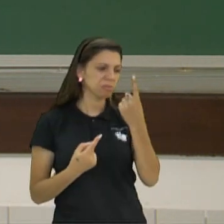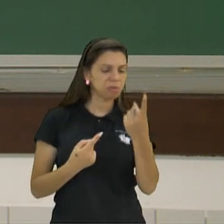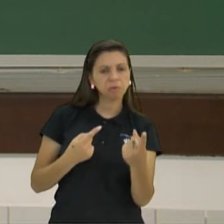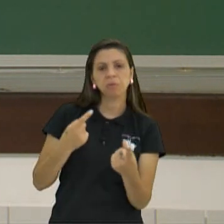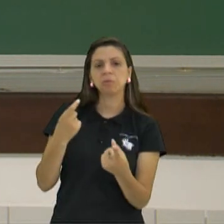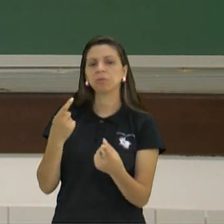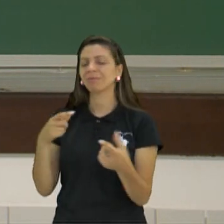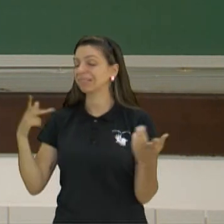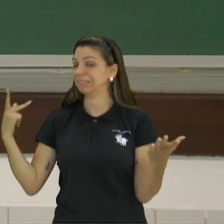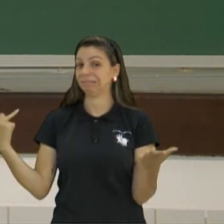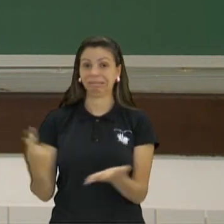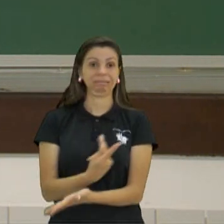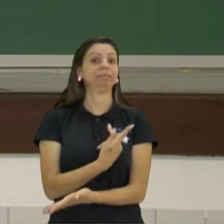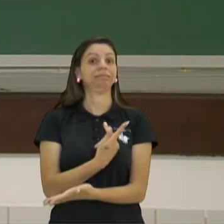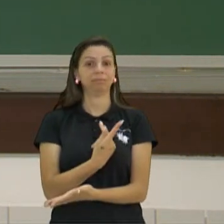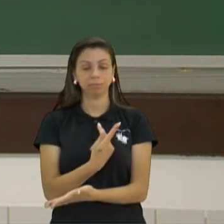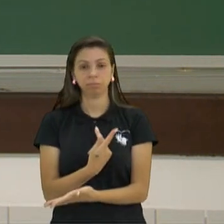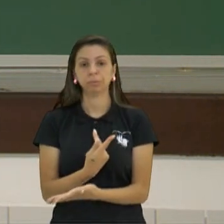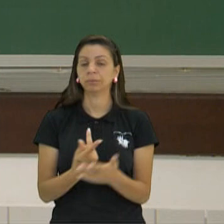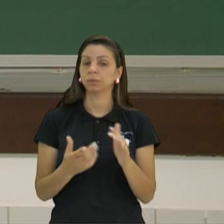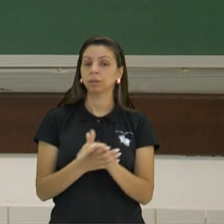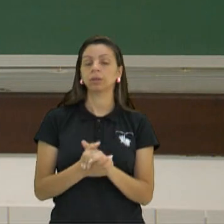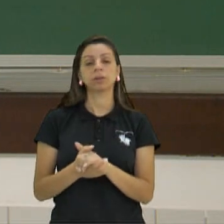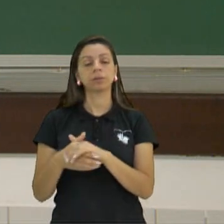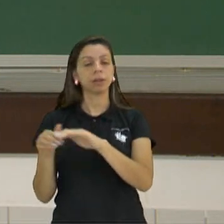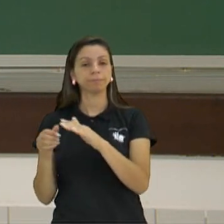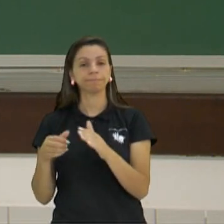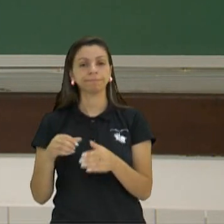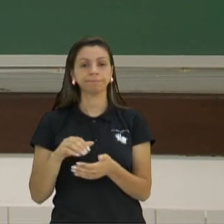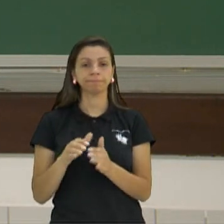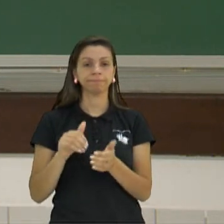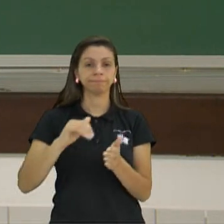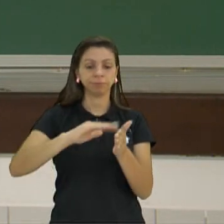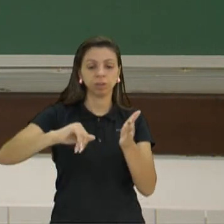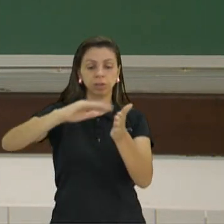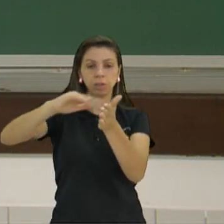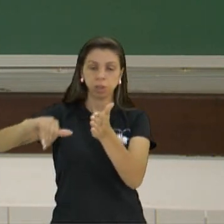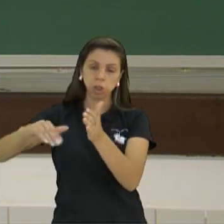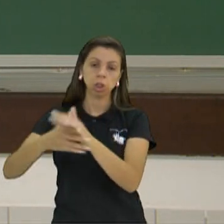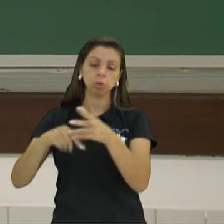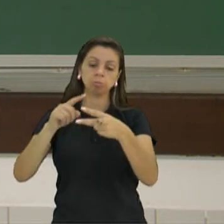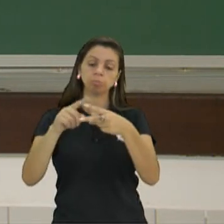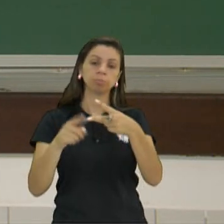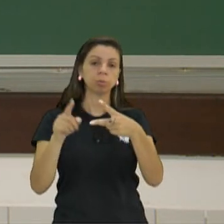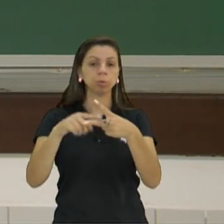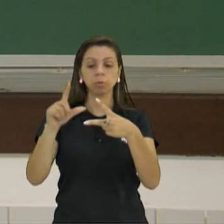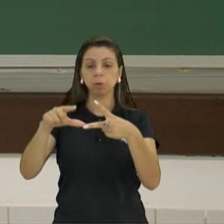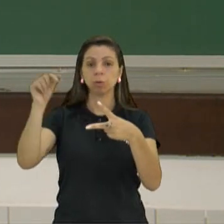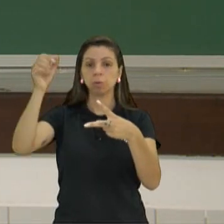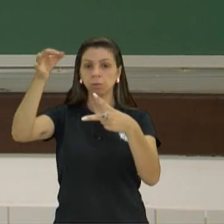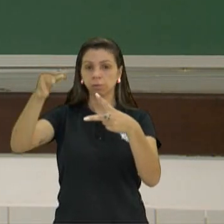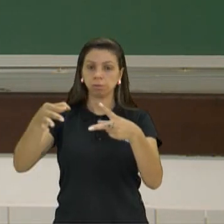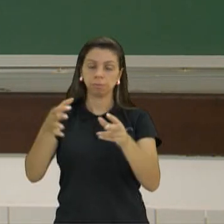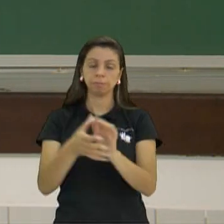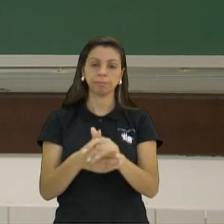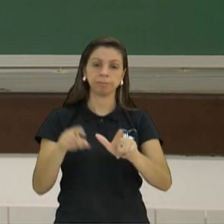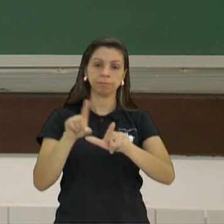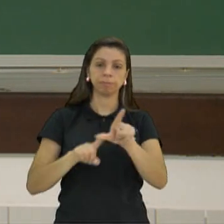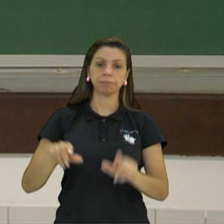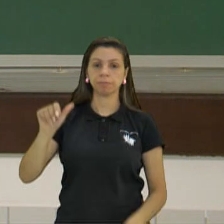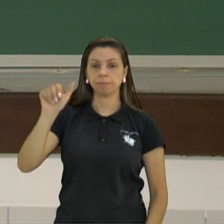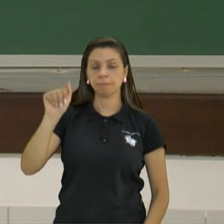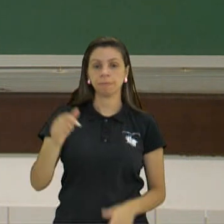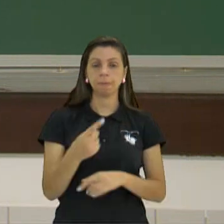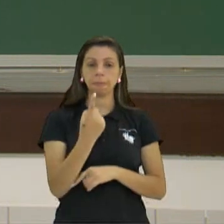é absurda. Portanto, você elimina a absurda e você vai ficar com 2 aqui para você disputar. Então, vamos lá? A letra A,